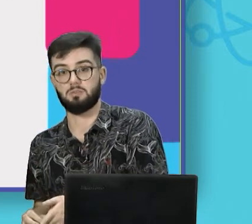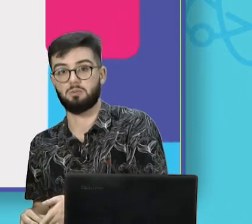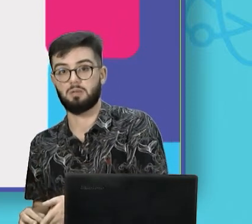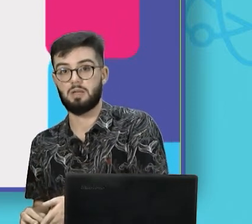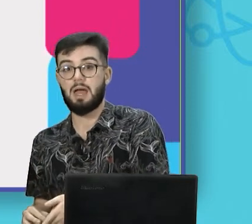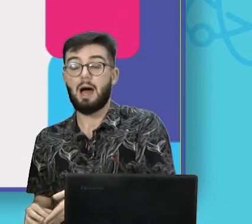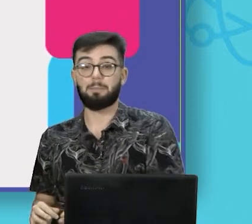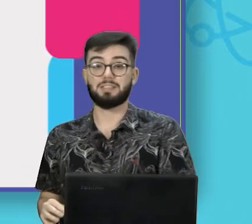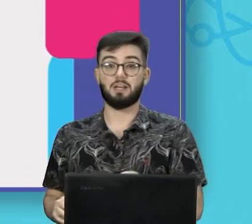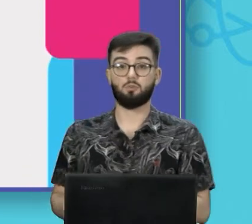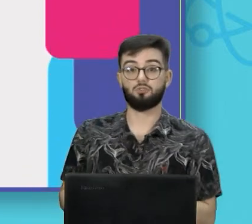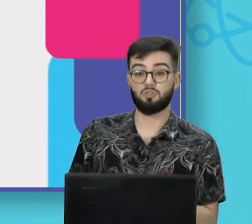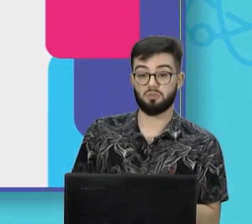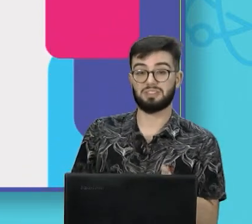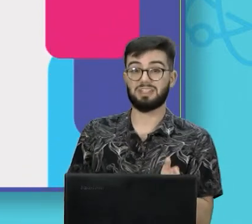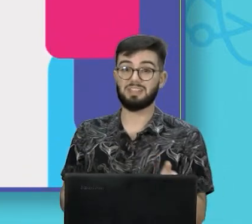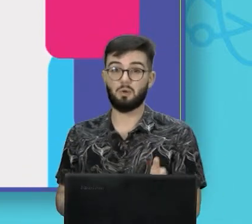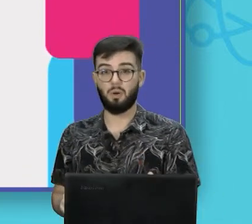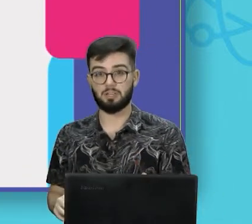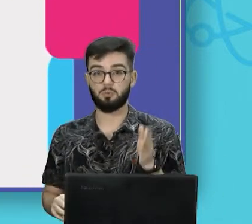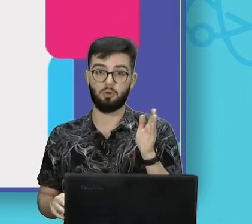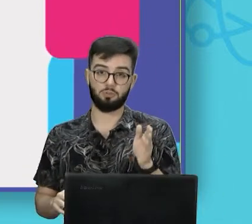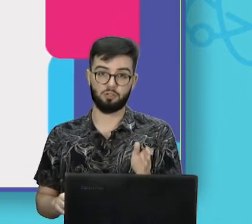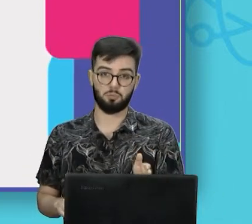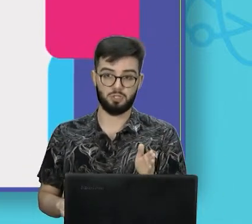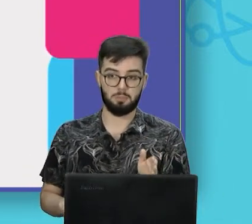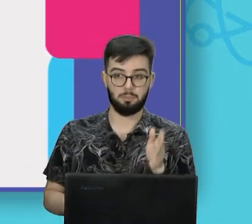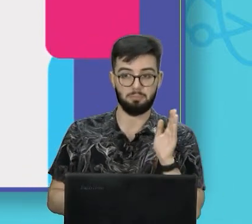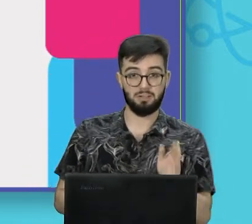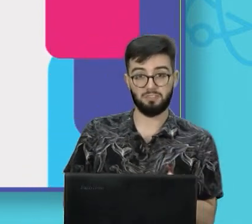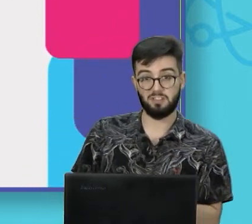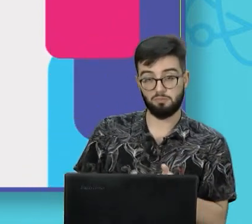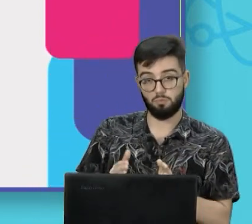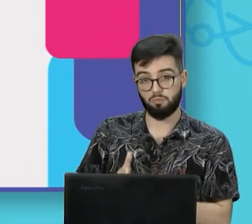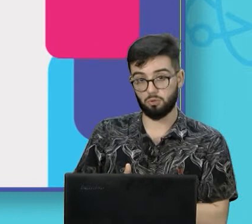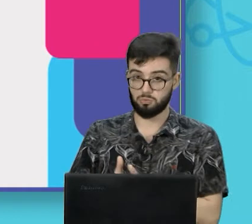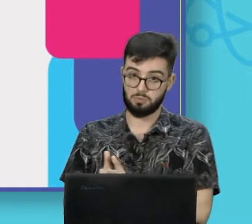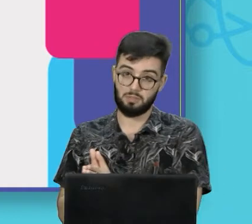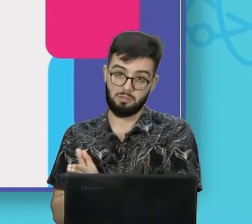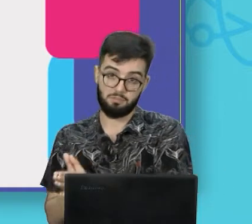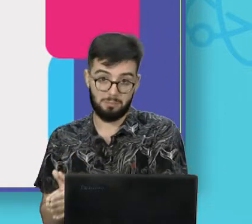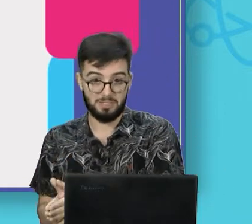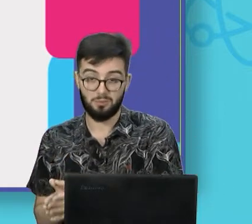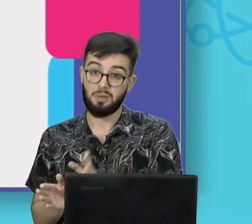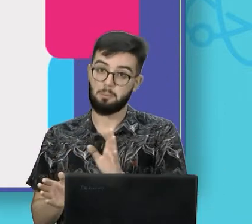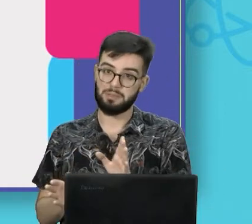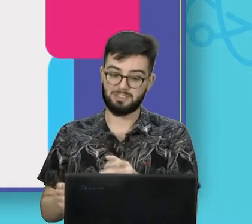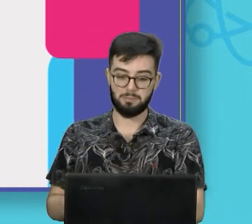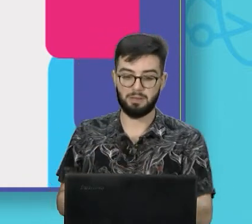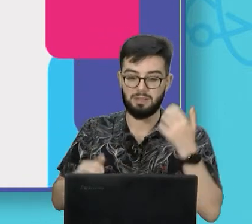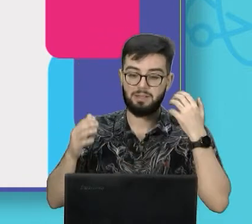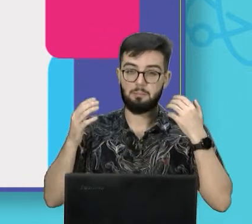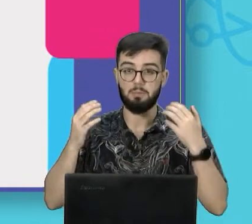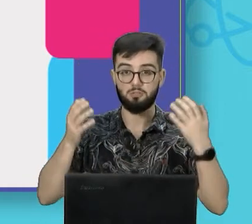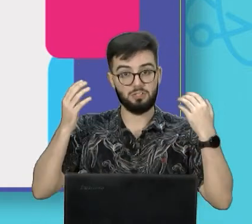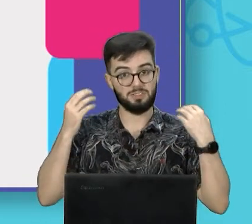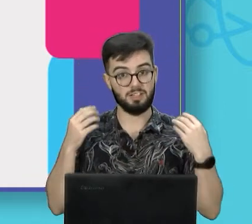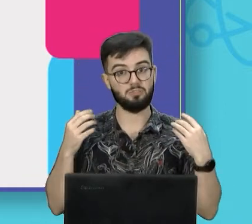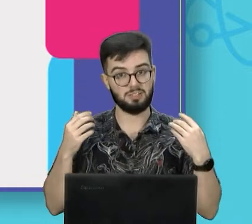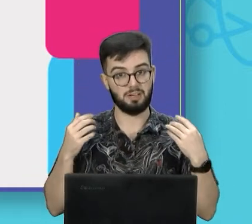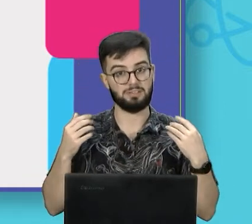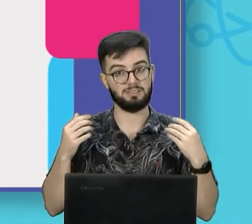voto feminino a partir da Constituição de 34 é um de nós vamos ter pela primeira vez o voto feminino perceba